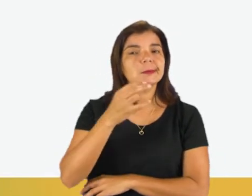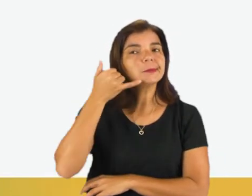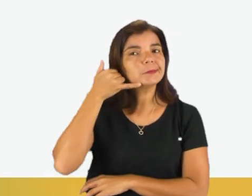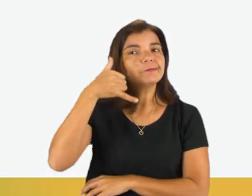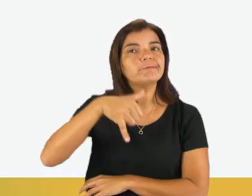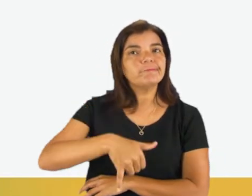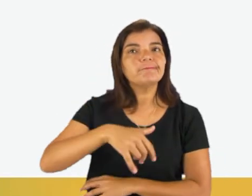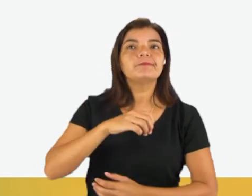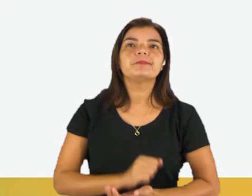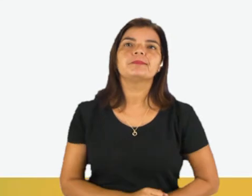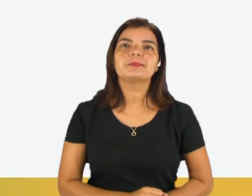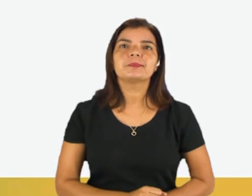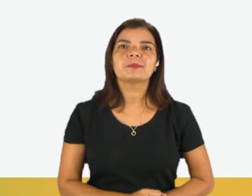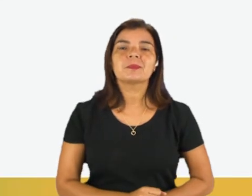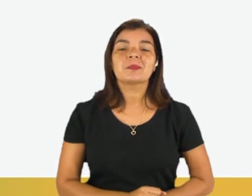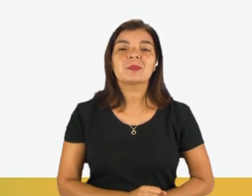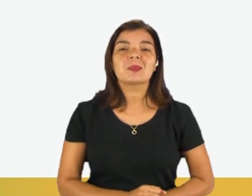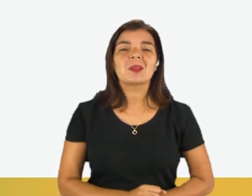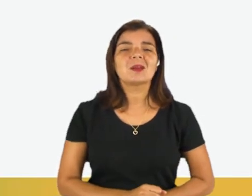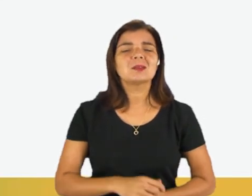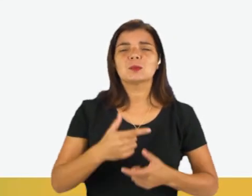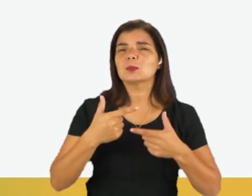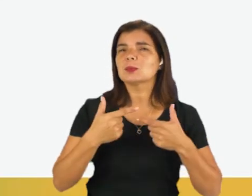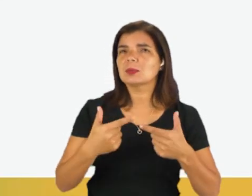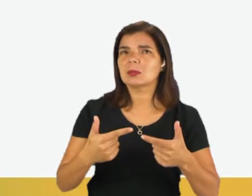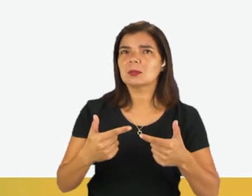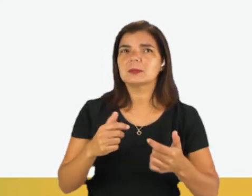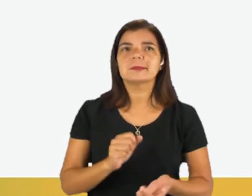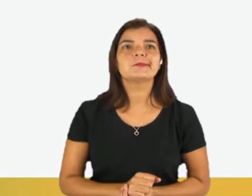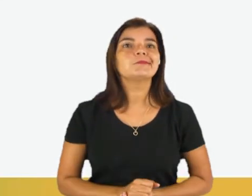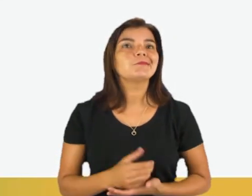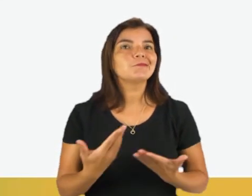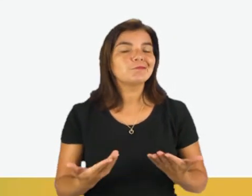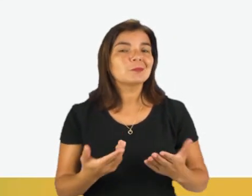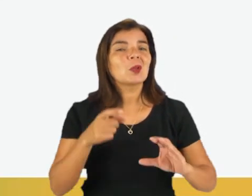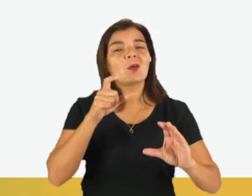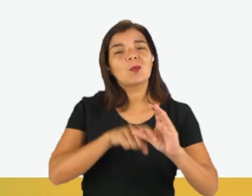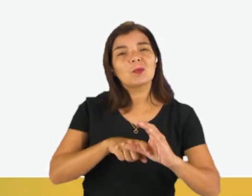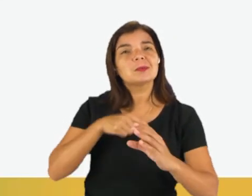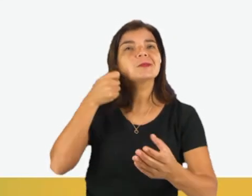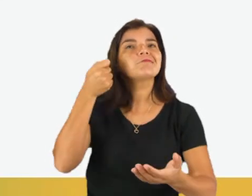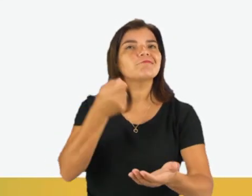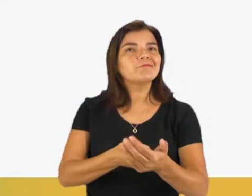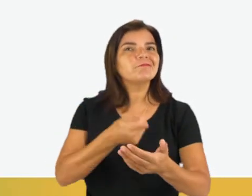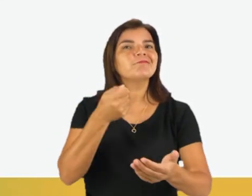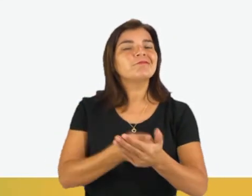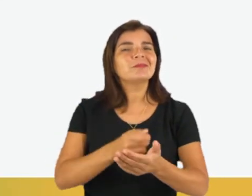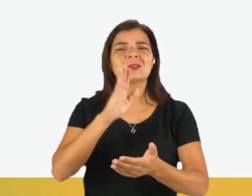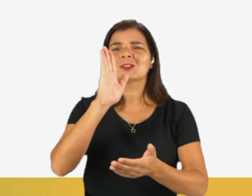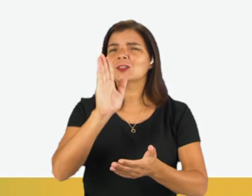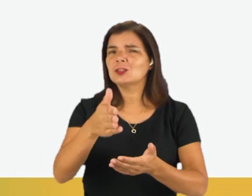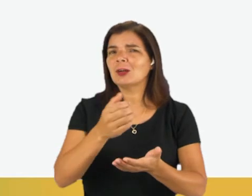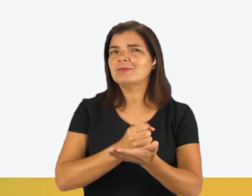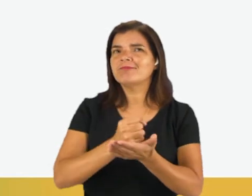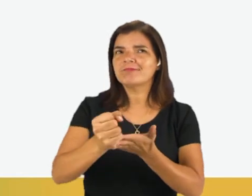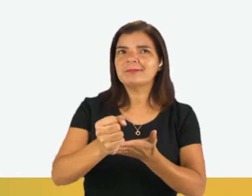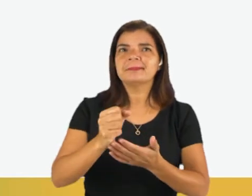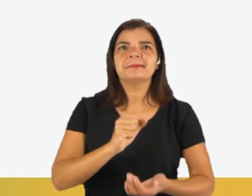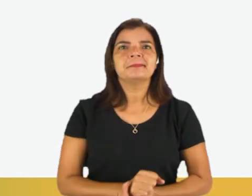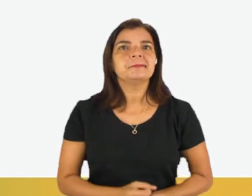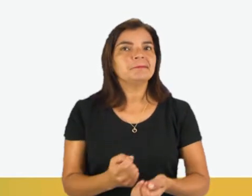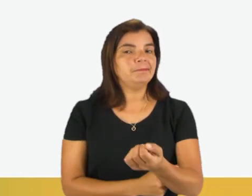secretária eletrônica. Recados chatos. Contas para pagar que venceram ontem.